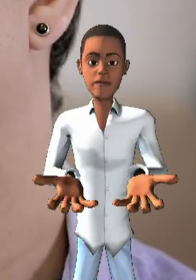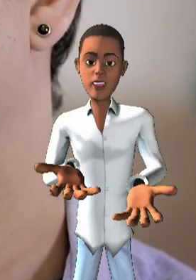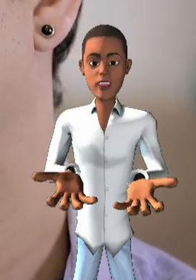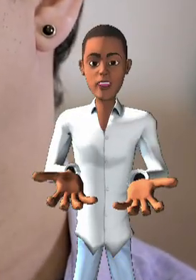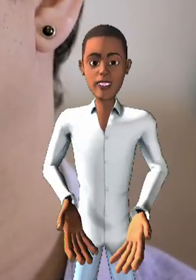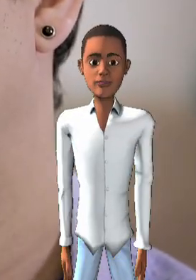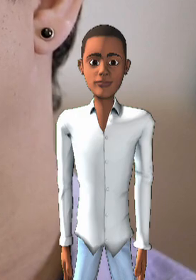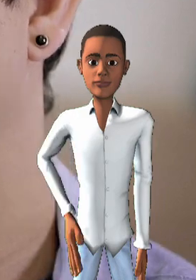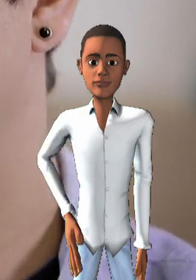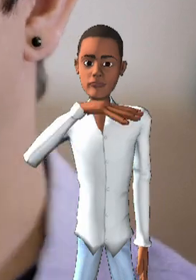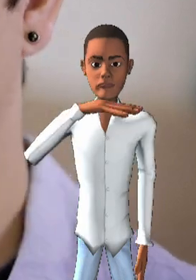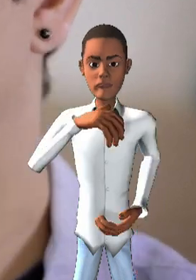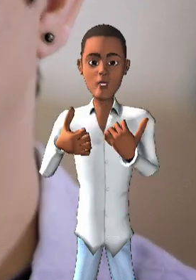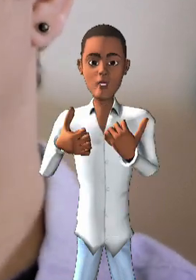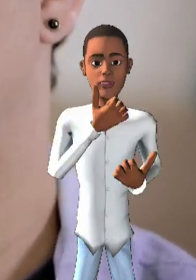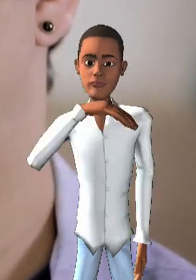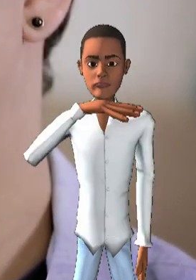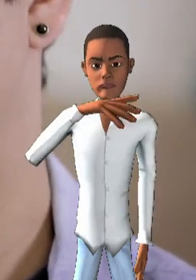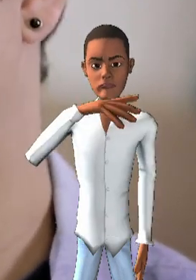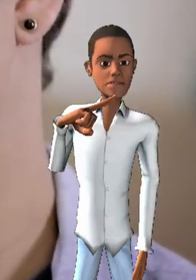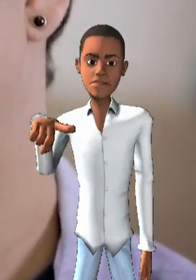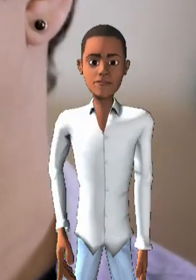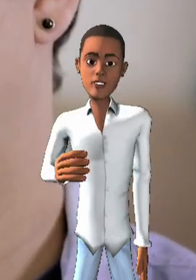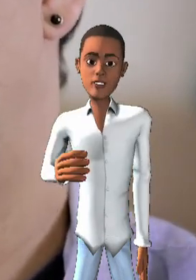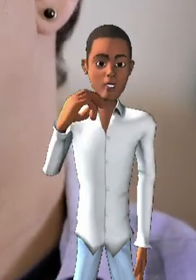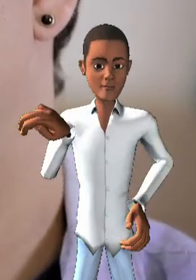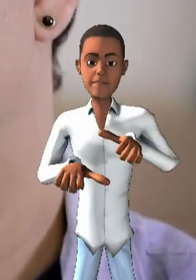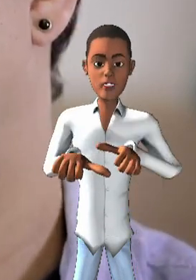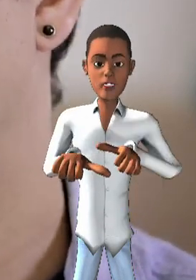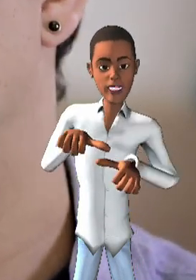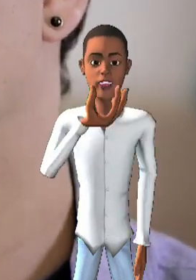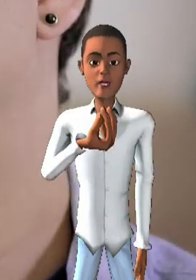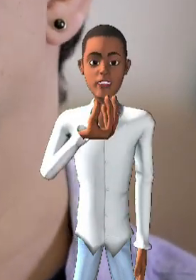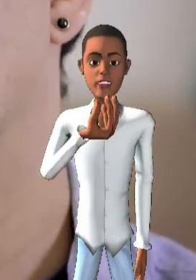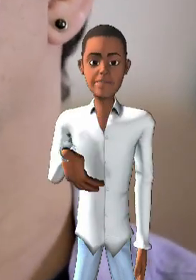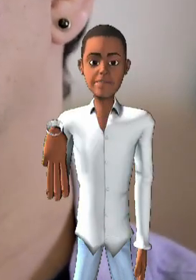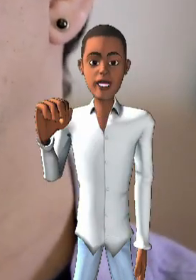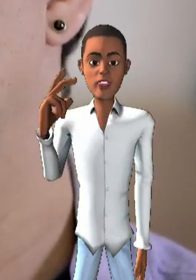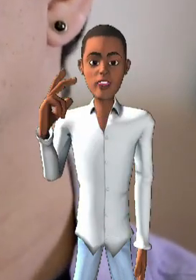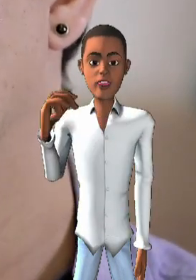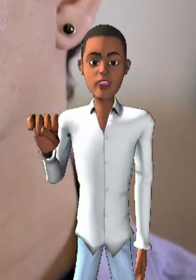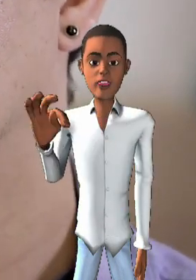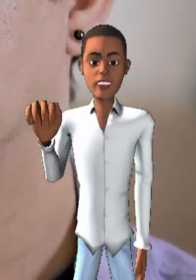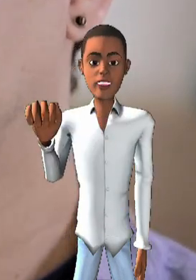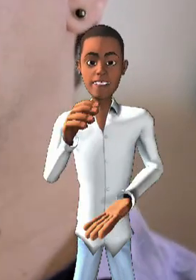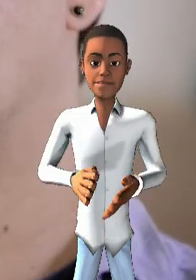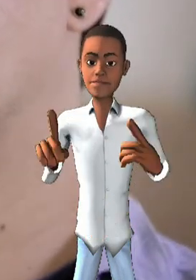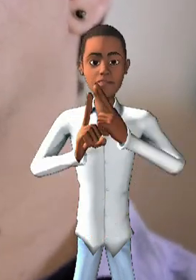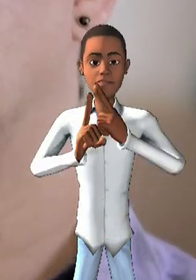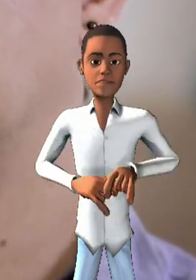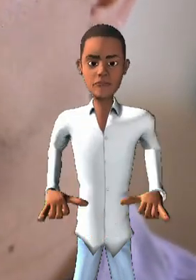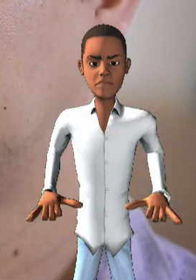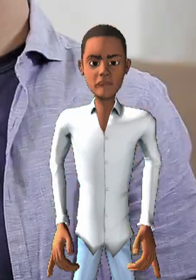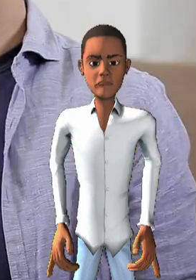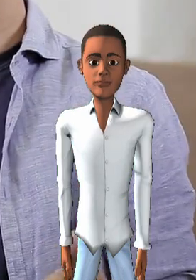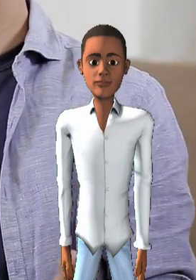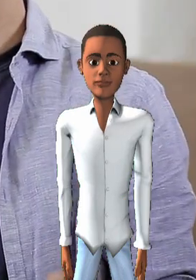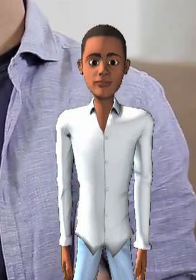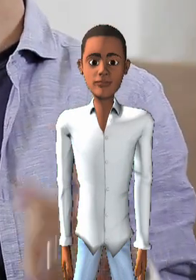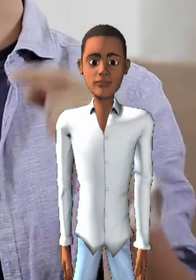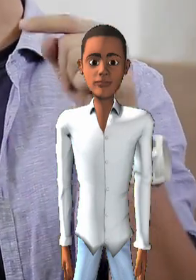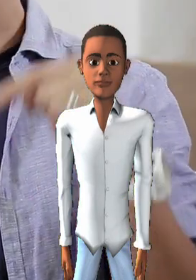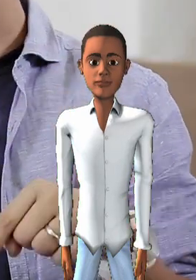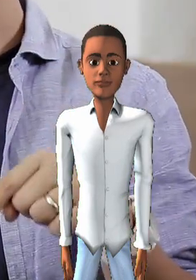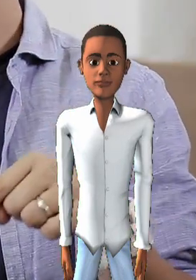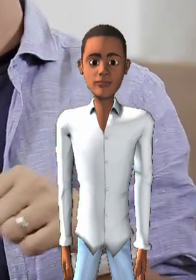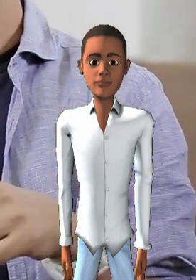leituras maniqueístas. Porque não adianta substituir uma visão pela outra. De uma hora para outra dizer que agora os homens não são mais machistas, os homens são vítimas do machismo. Não, os homens